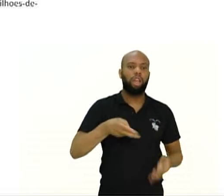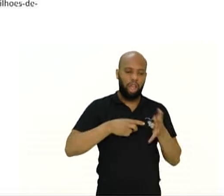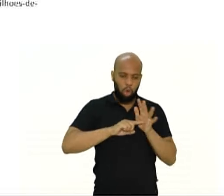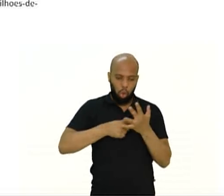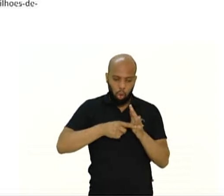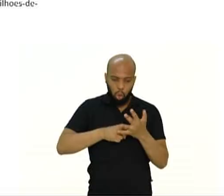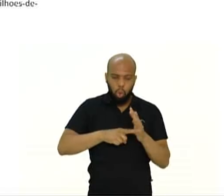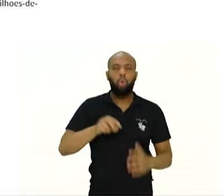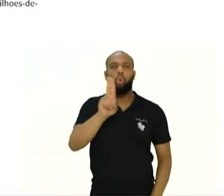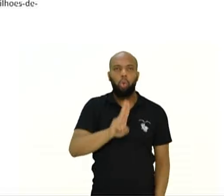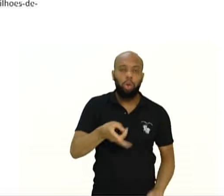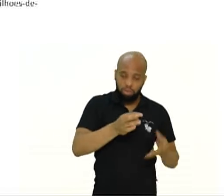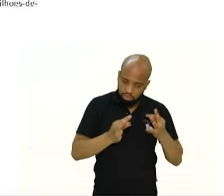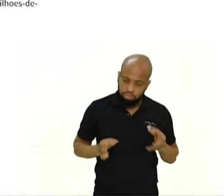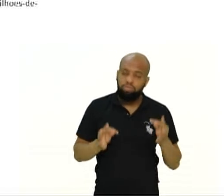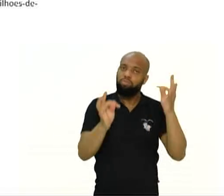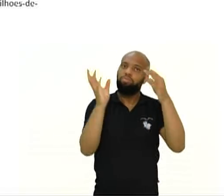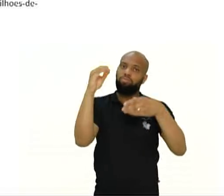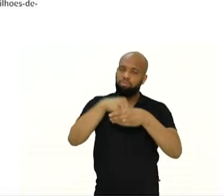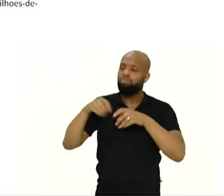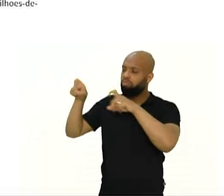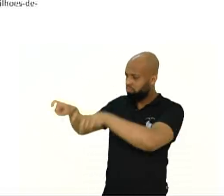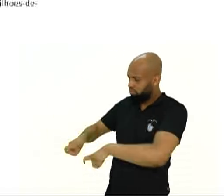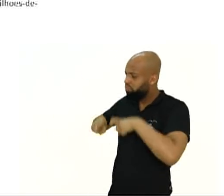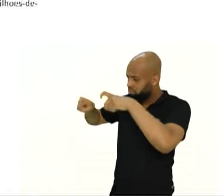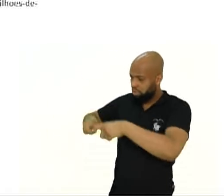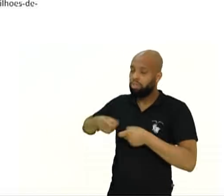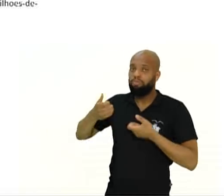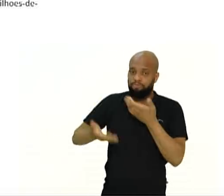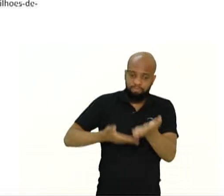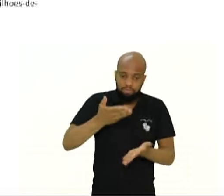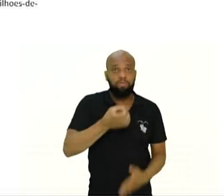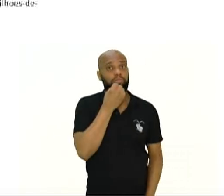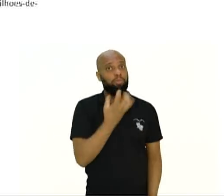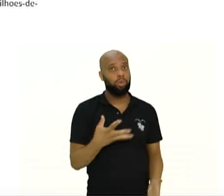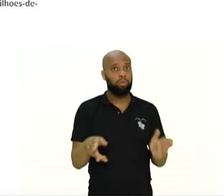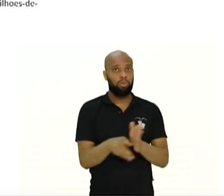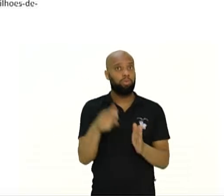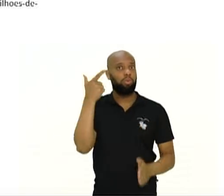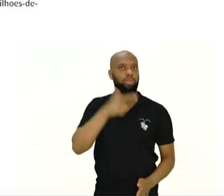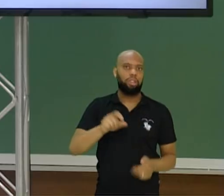a tecnologia ali na agropecuária ela favorece bastante a